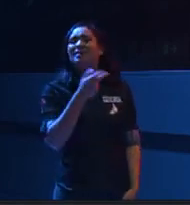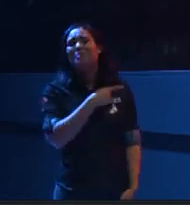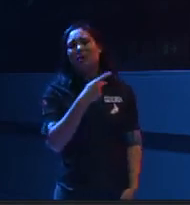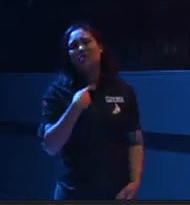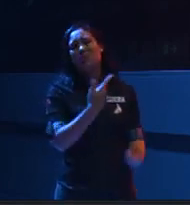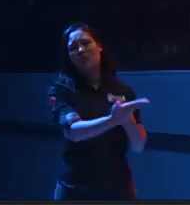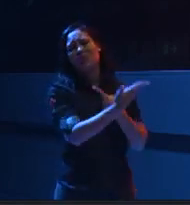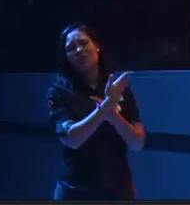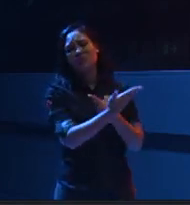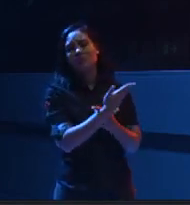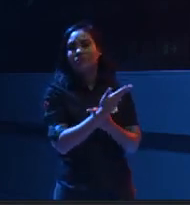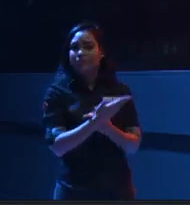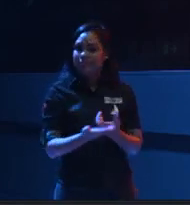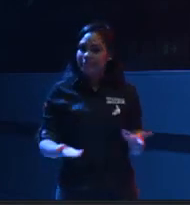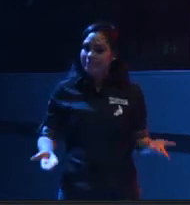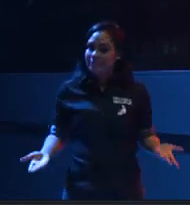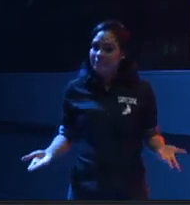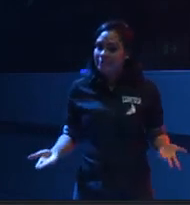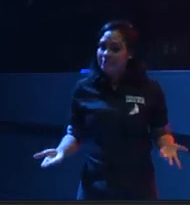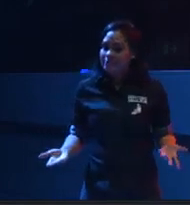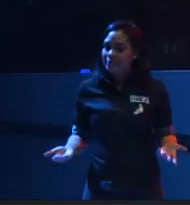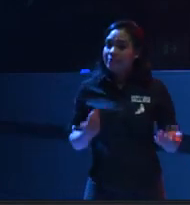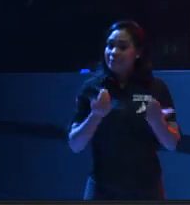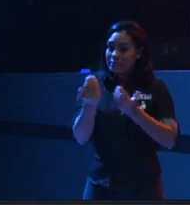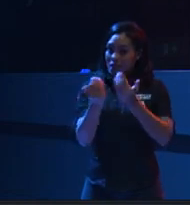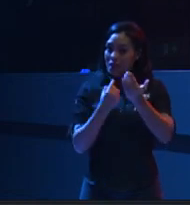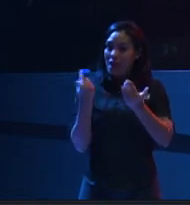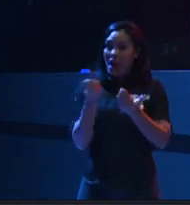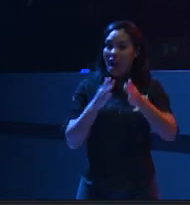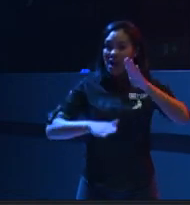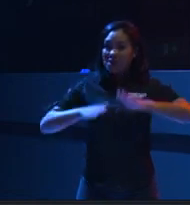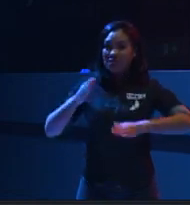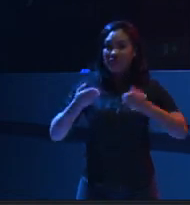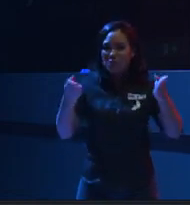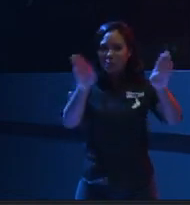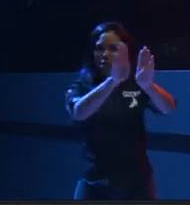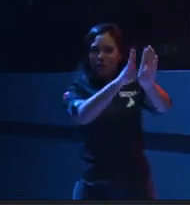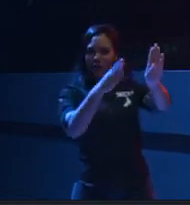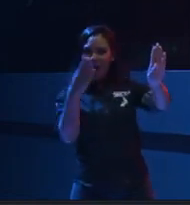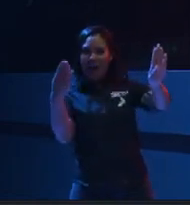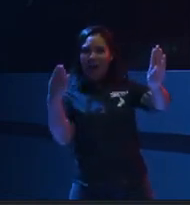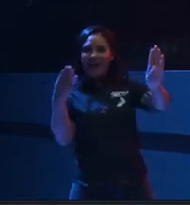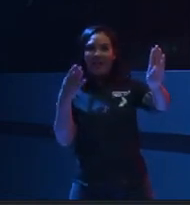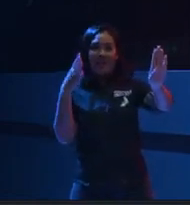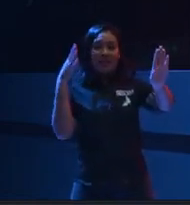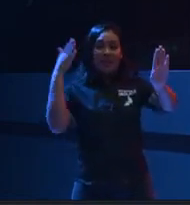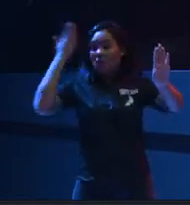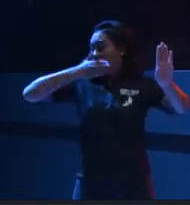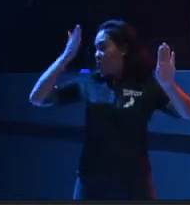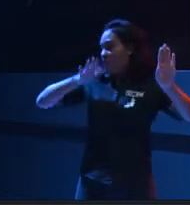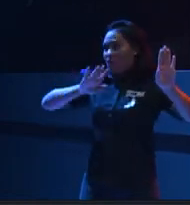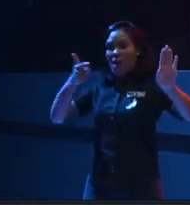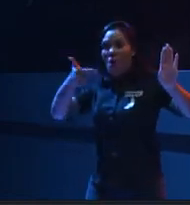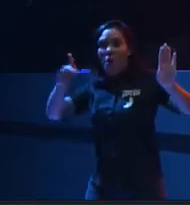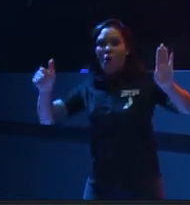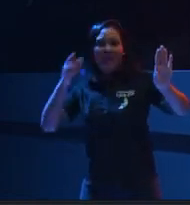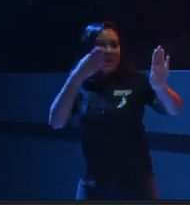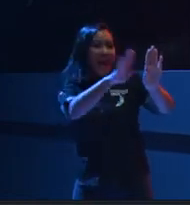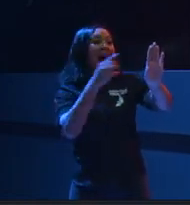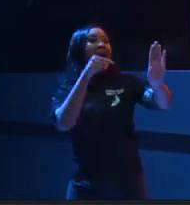podemos olhar para a primeira porta e achar que a única o cuidado com a precipitação